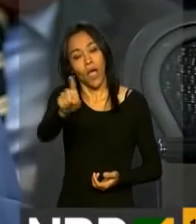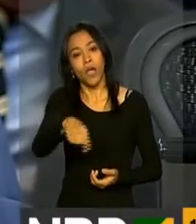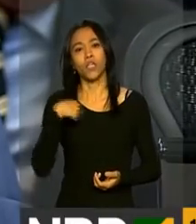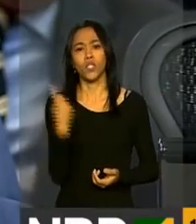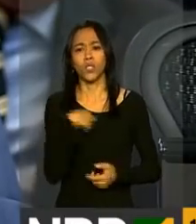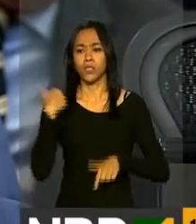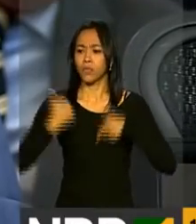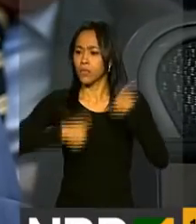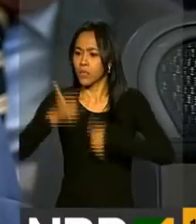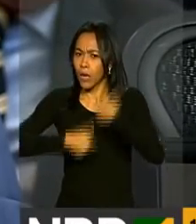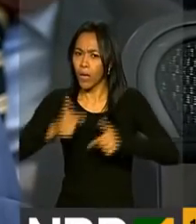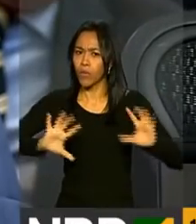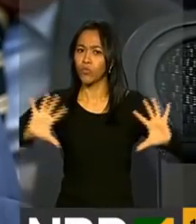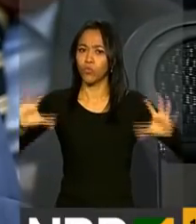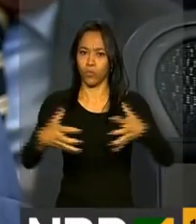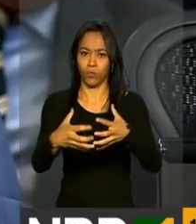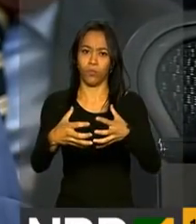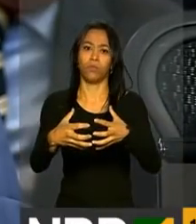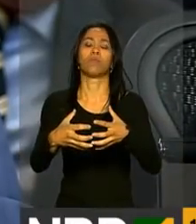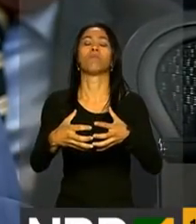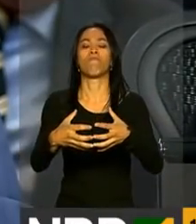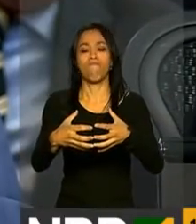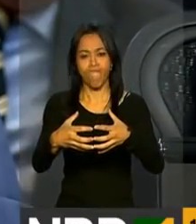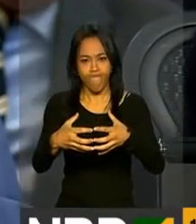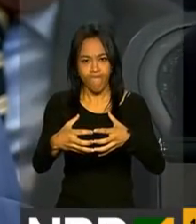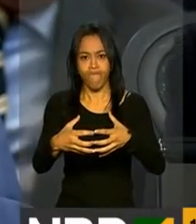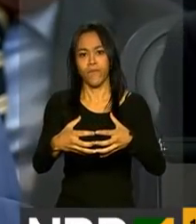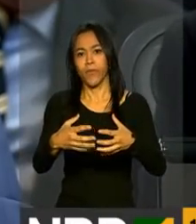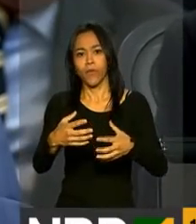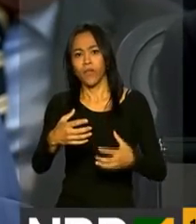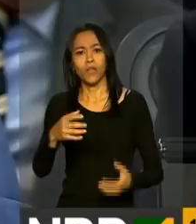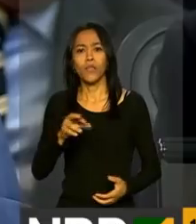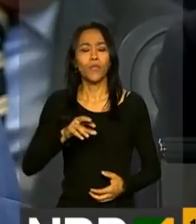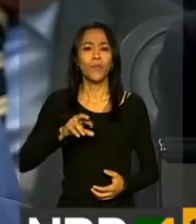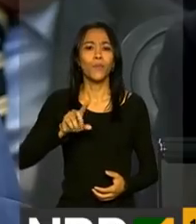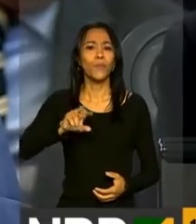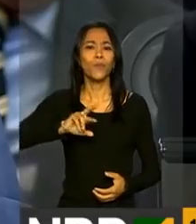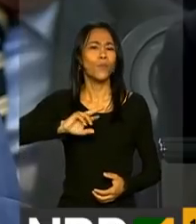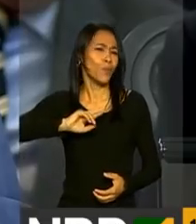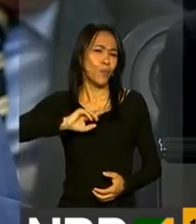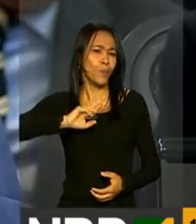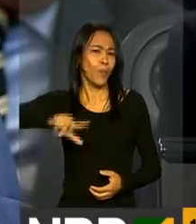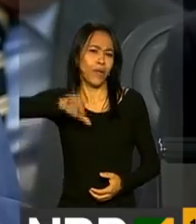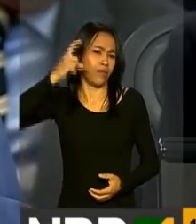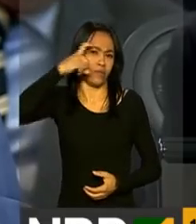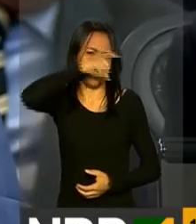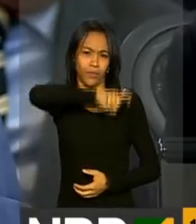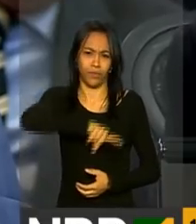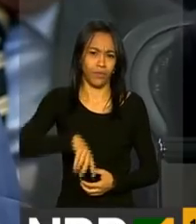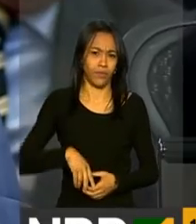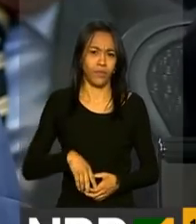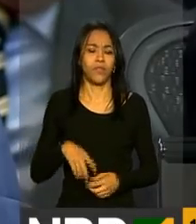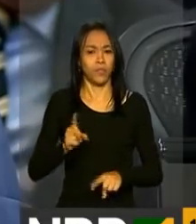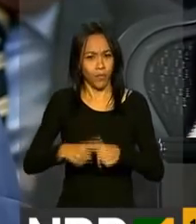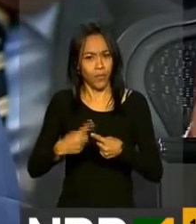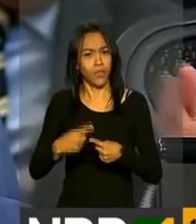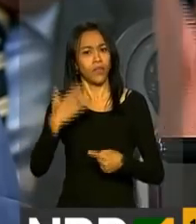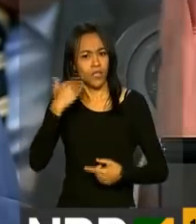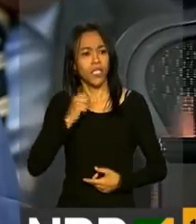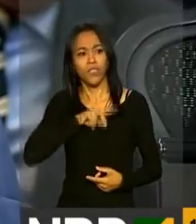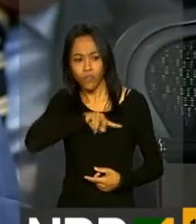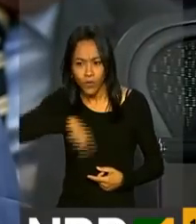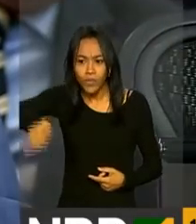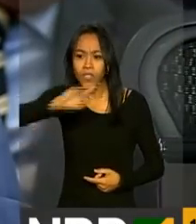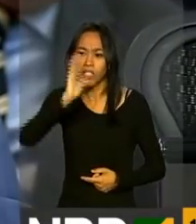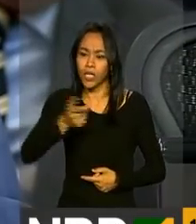conjunto um trabalho conjugado o que não é difícil de solicitar porque eu sei que muitos já estão dedicados a